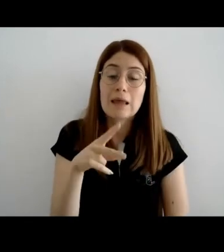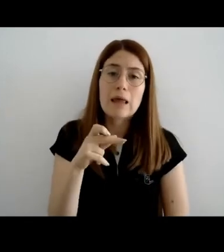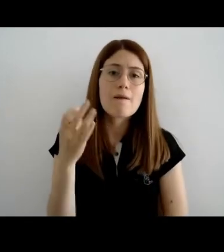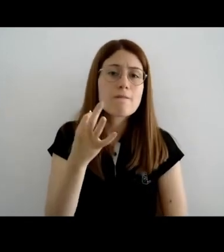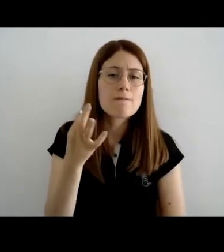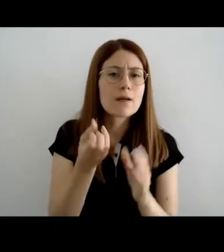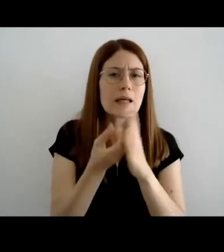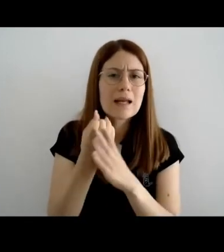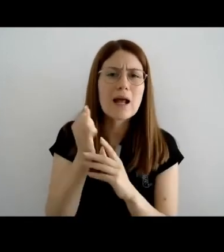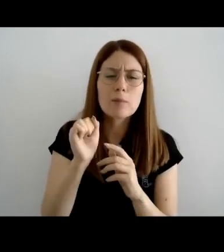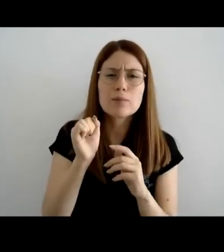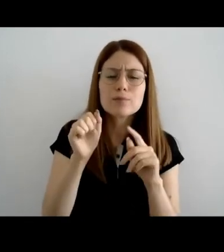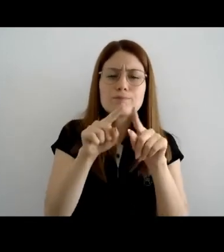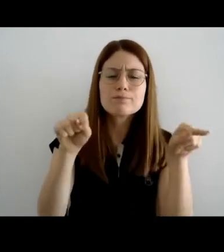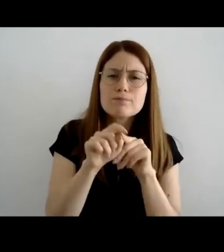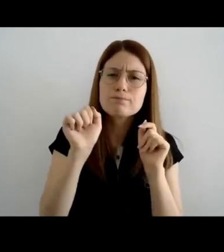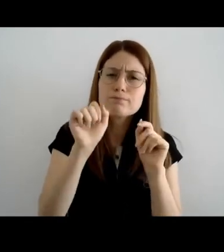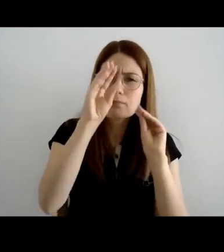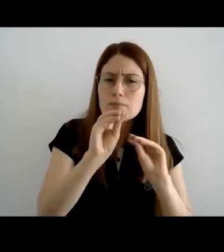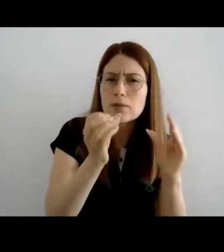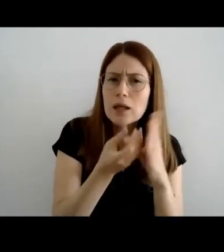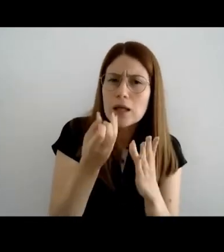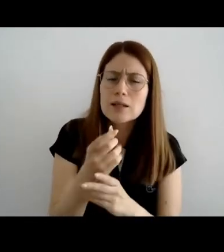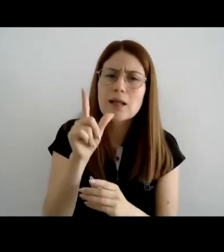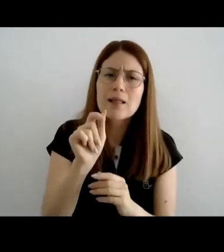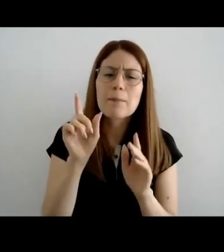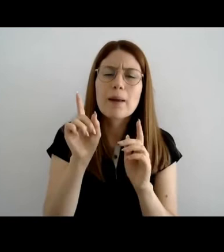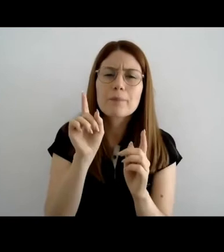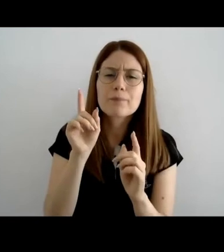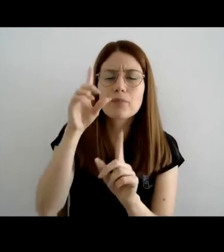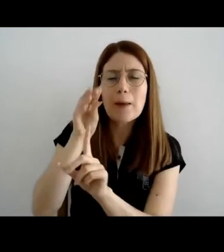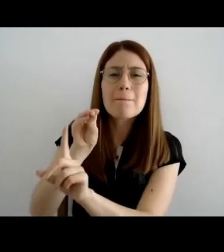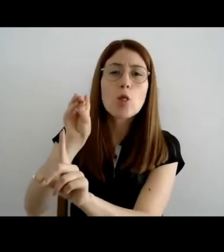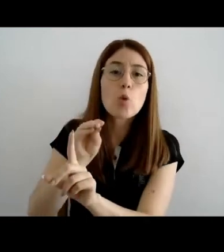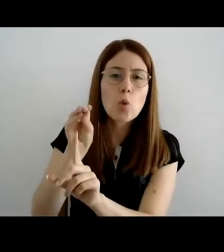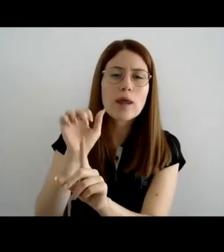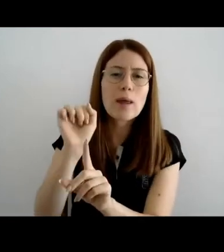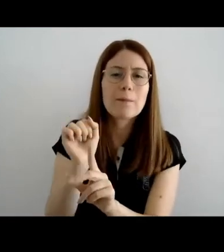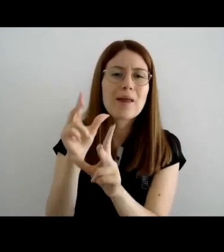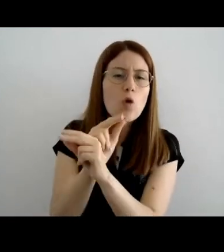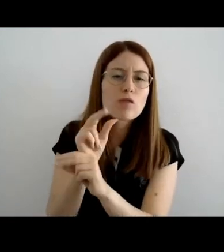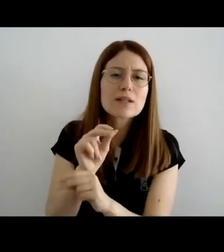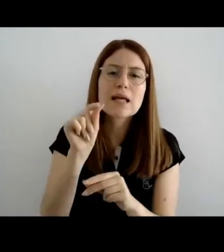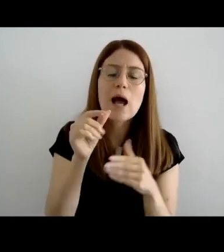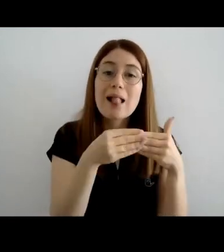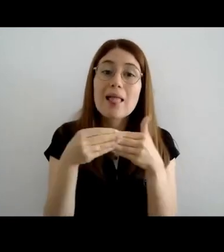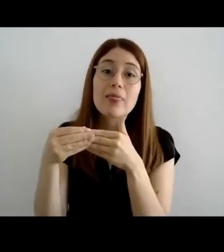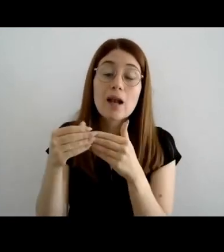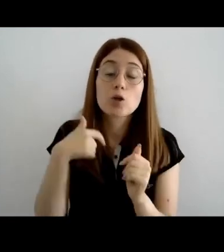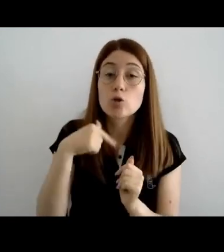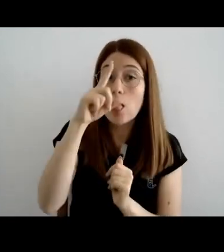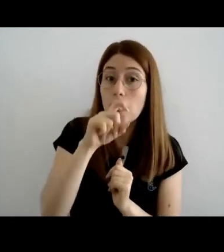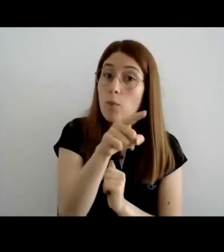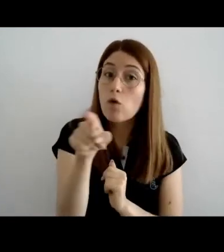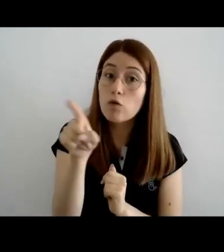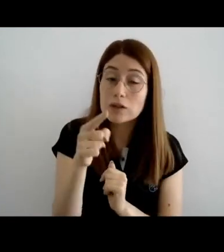dinamizado oficinas de cocriação, os programas de mentoria para a inovação e liderança, e relembro que está neste momento em curso